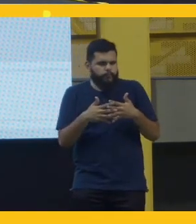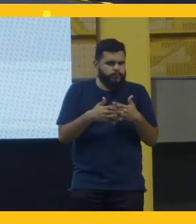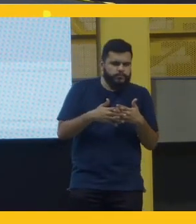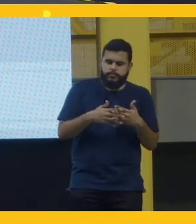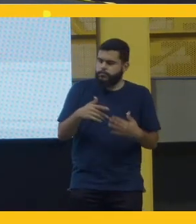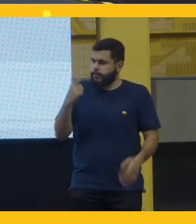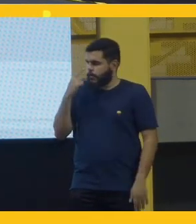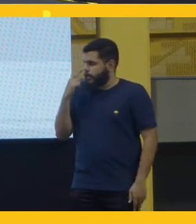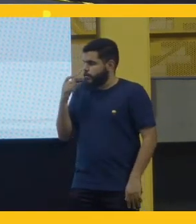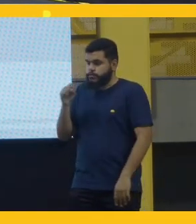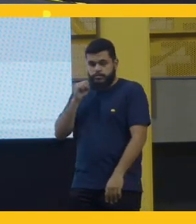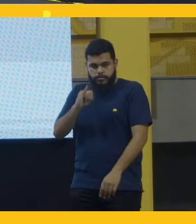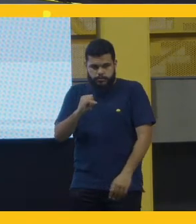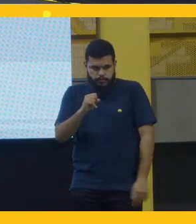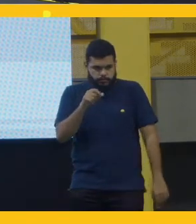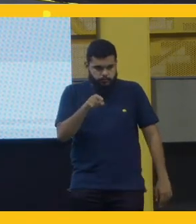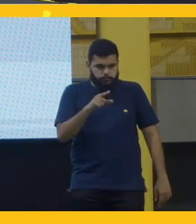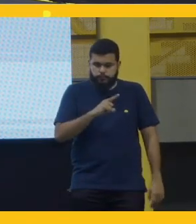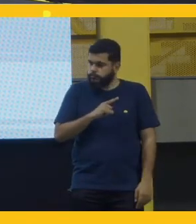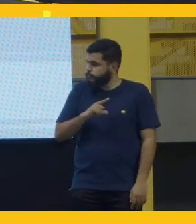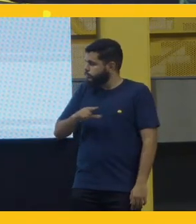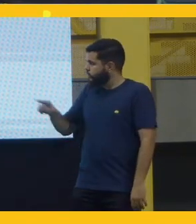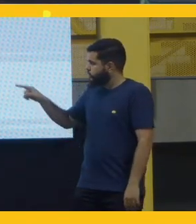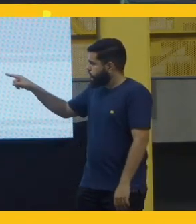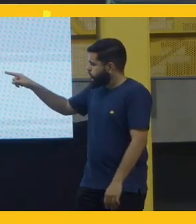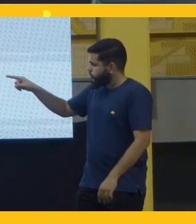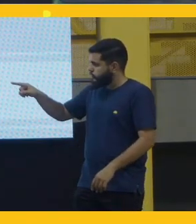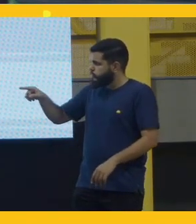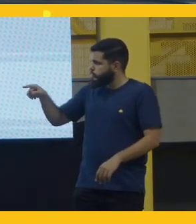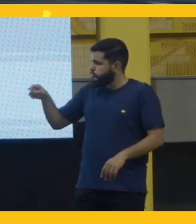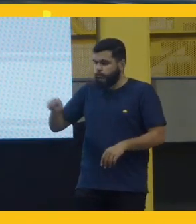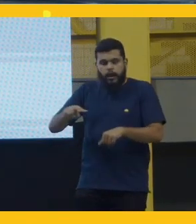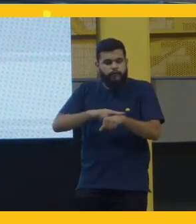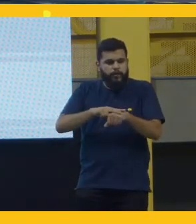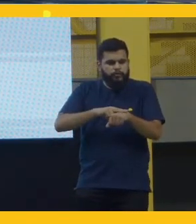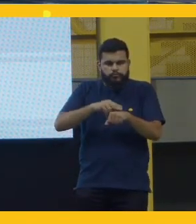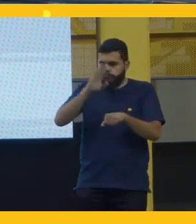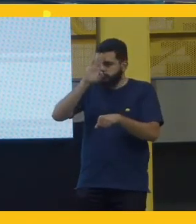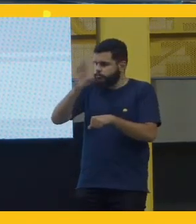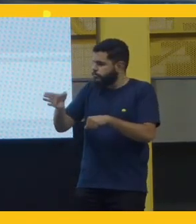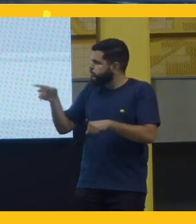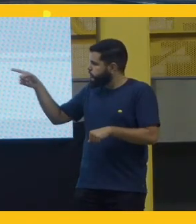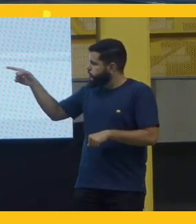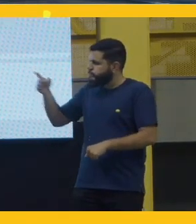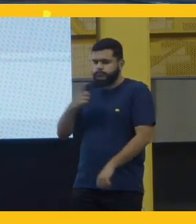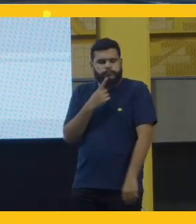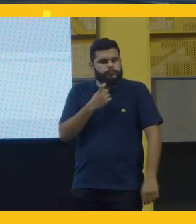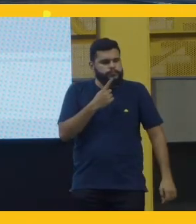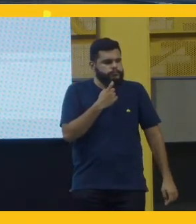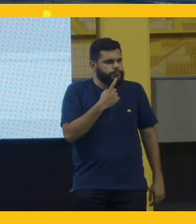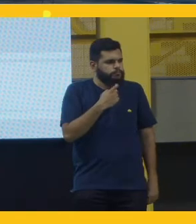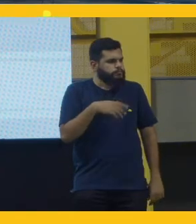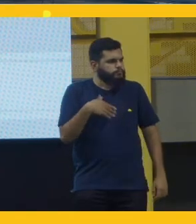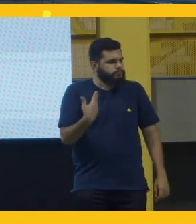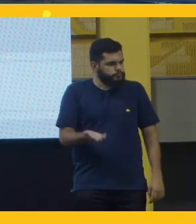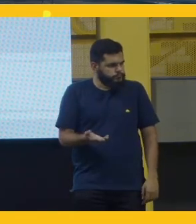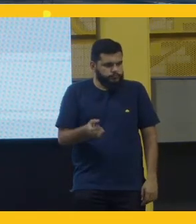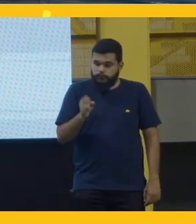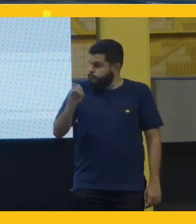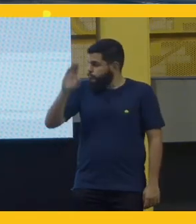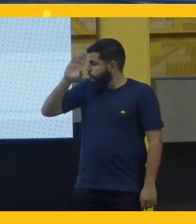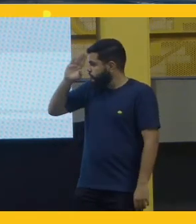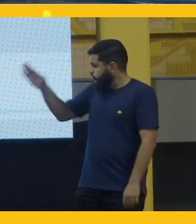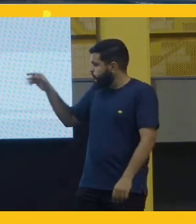estressadas. E se eu colocasse bem aqui no vermelho a luz verde? Se eu jogar o verde